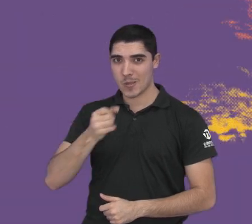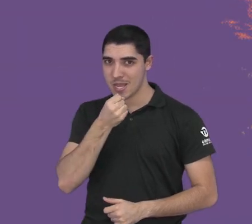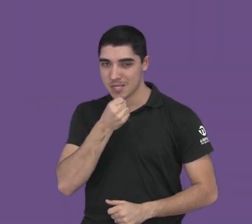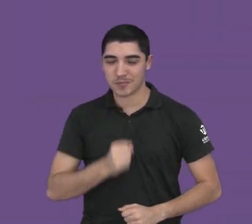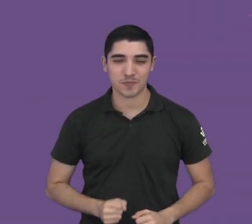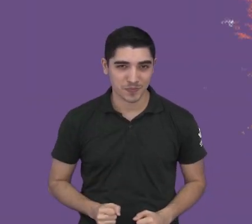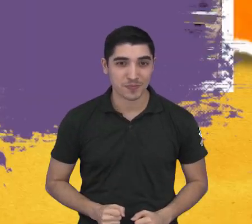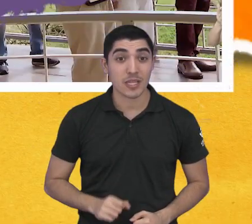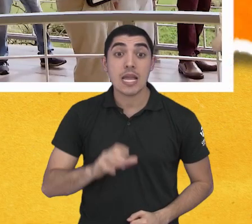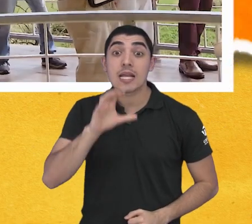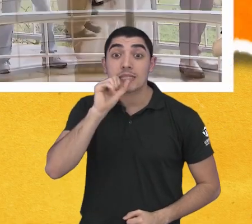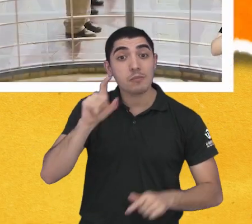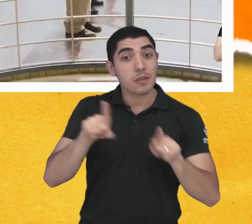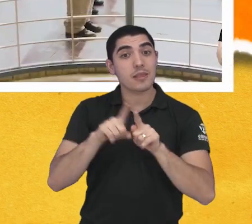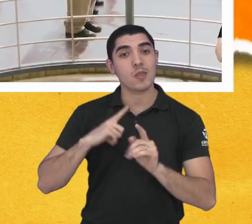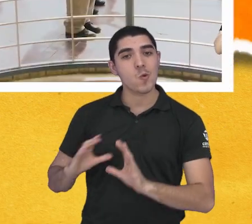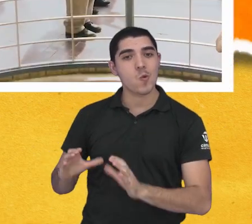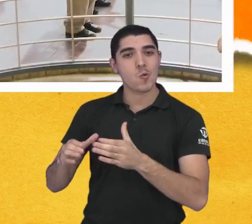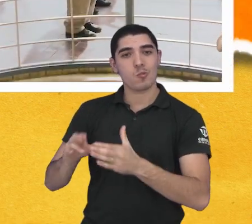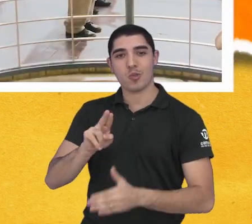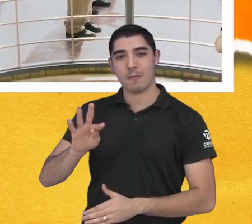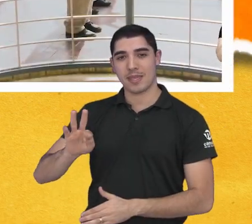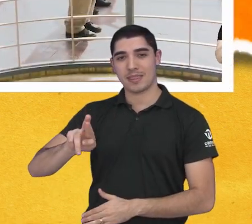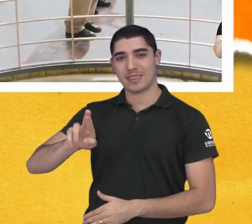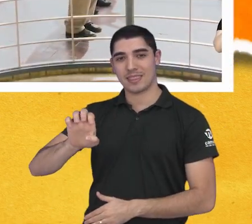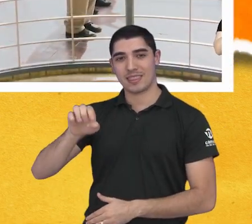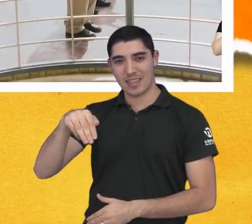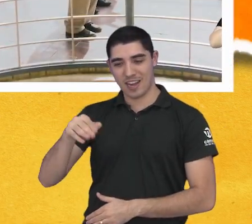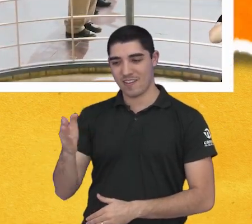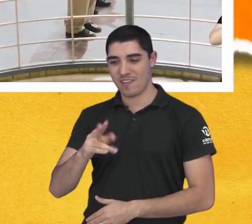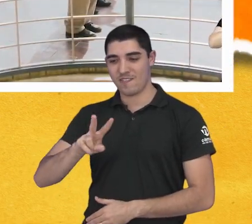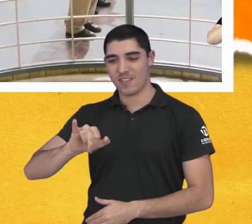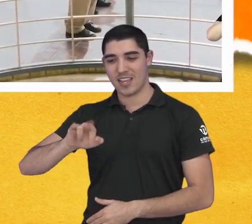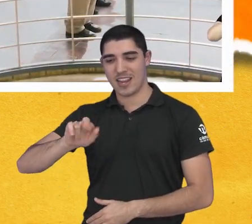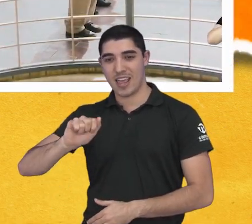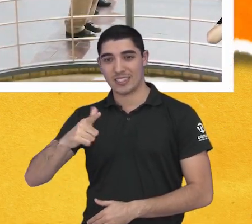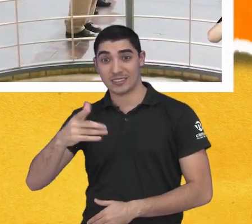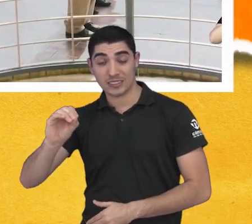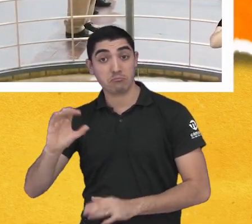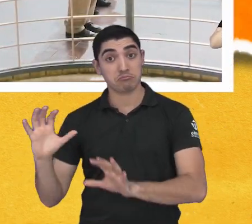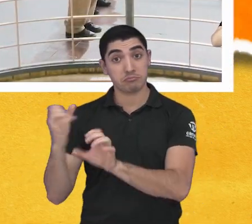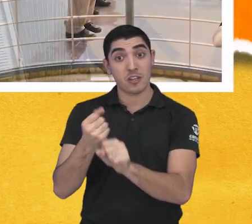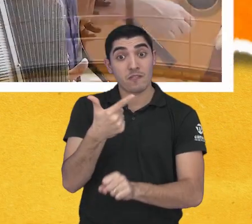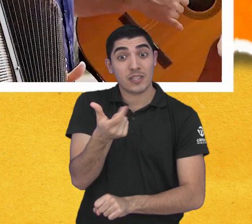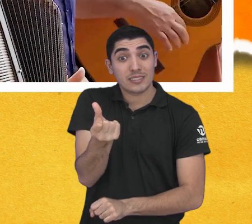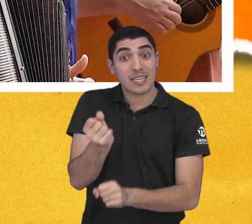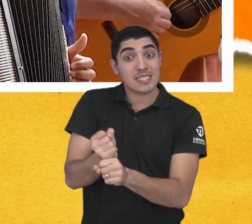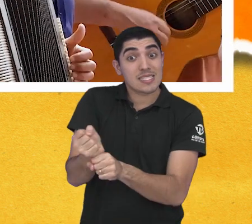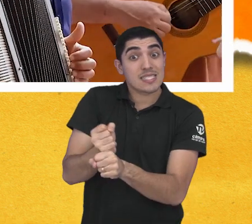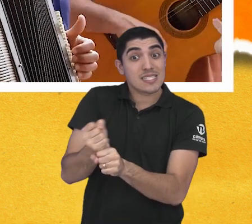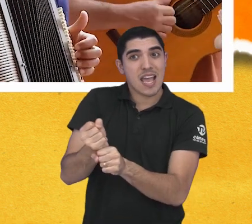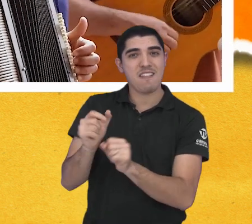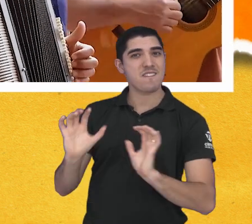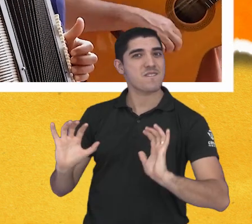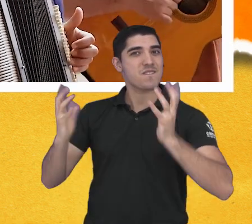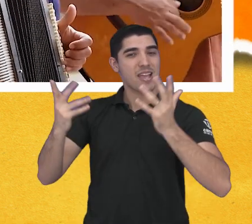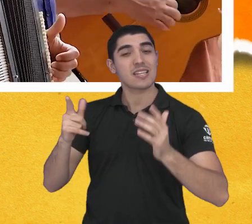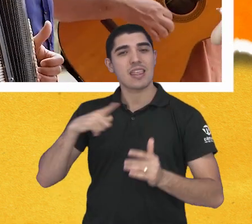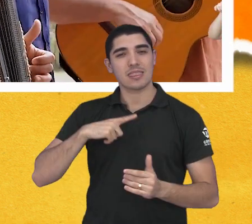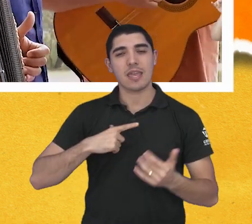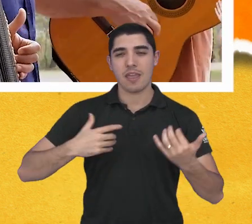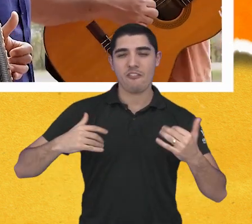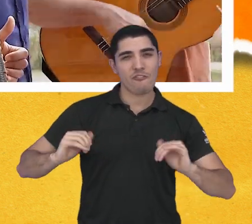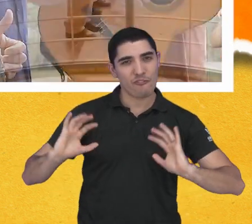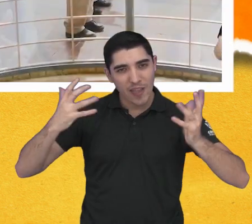Pedro Henrique. Também no sábado, o grupo Trem da Viração vai comemorar seus 26 anos de carreira numa festa junina com